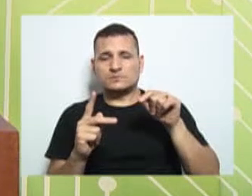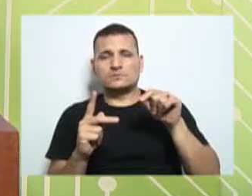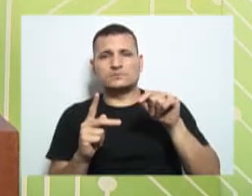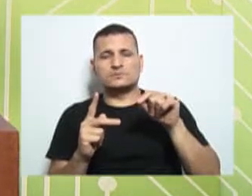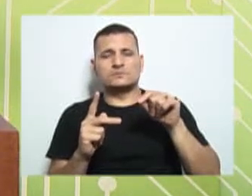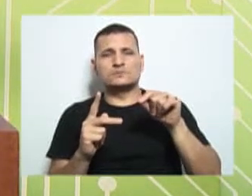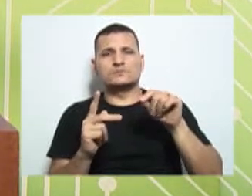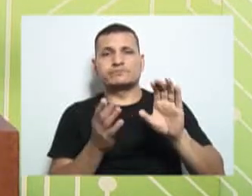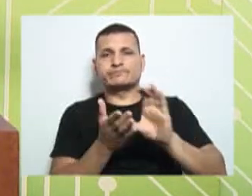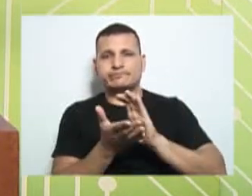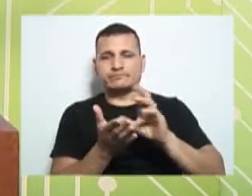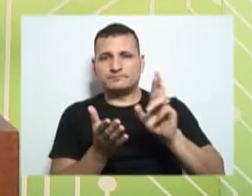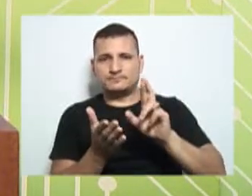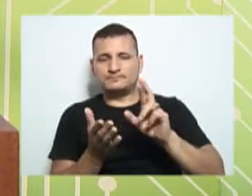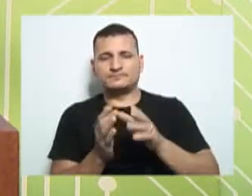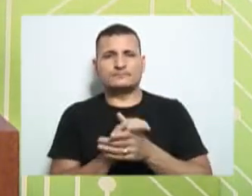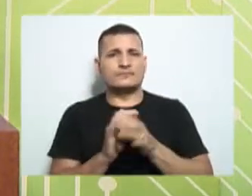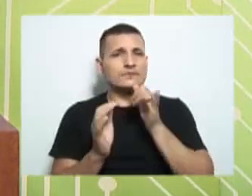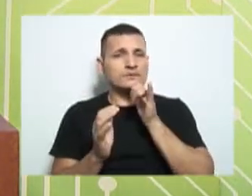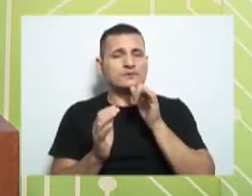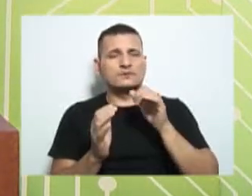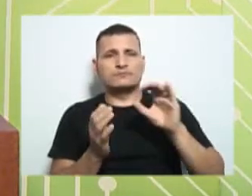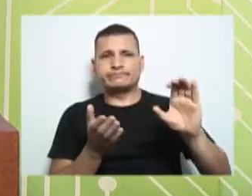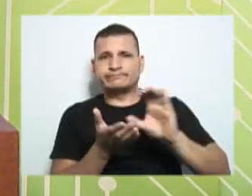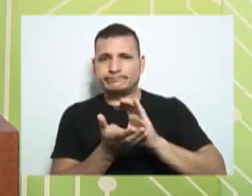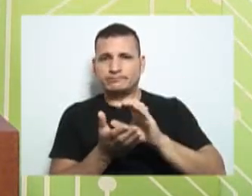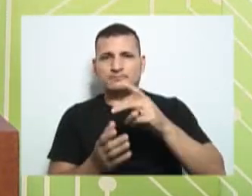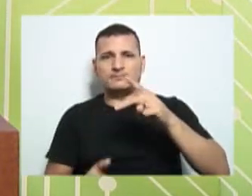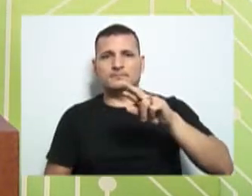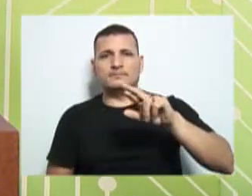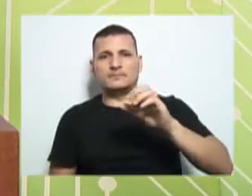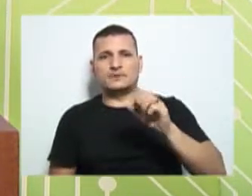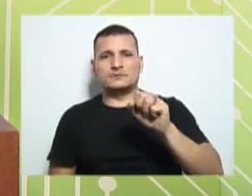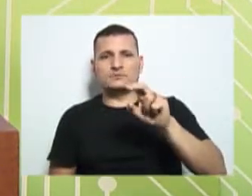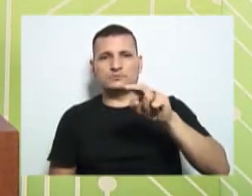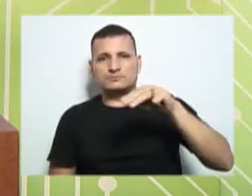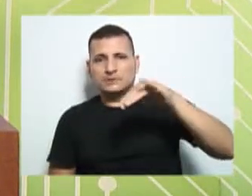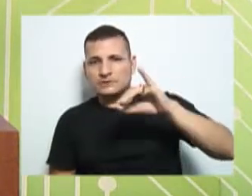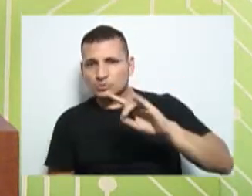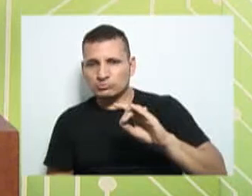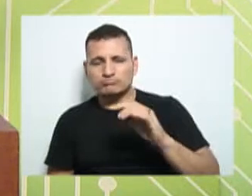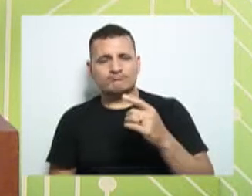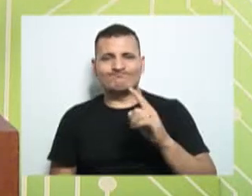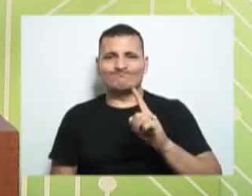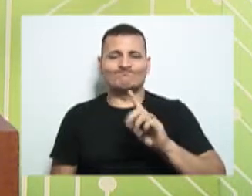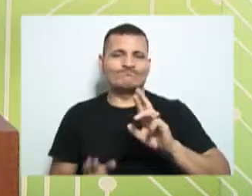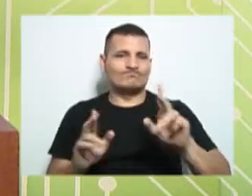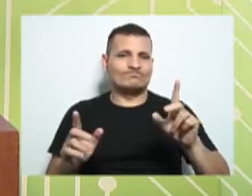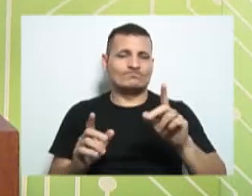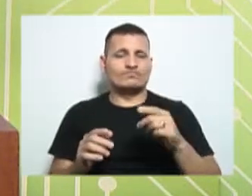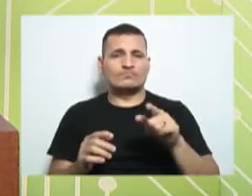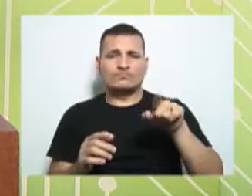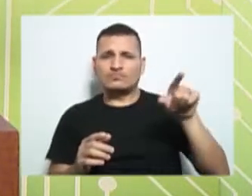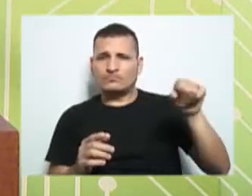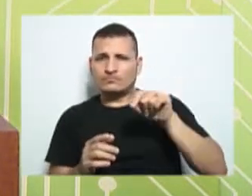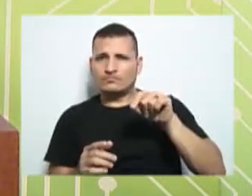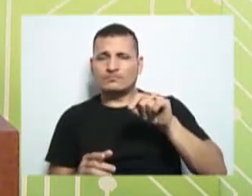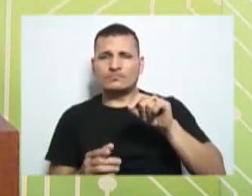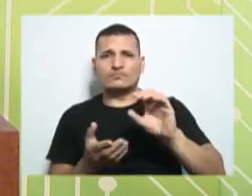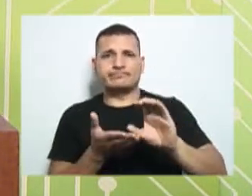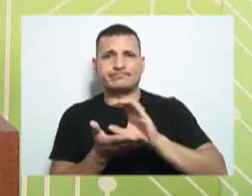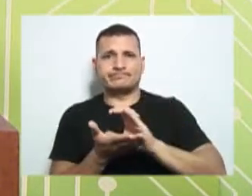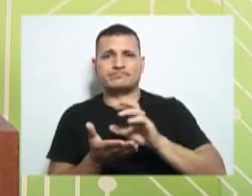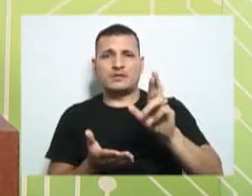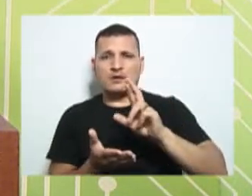real. Já o lucro presumido não tem direito a créditos. Seria a mesma, quando você opta pelo lucro real, existe essa vantagem de